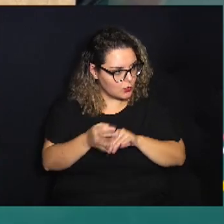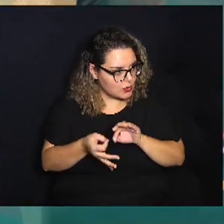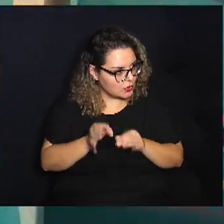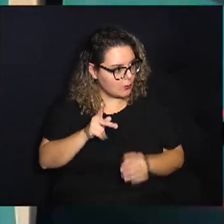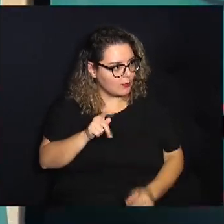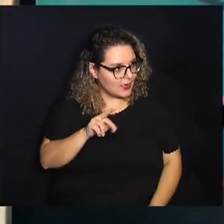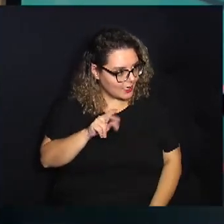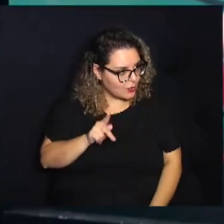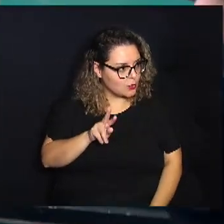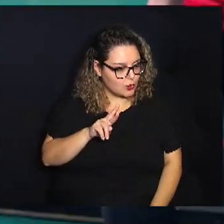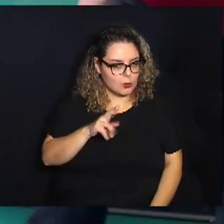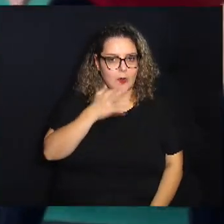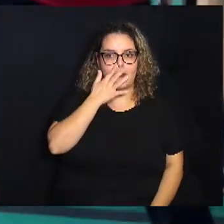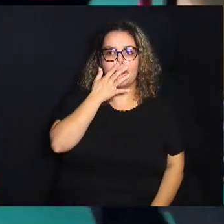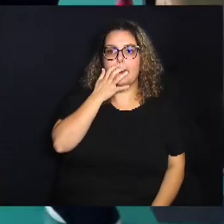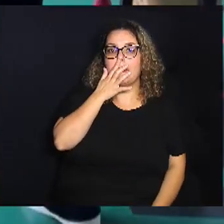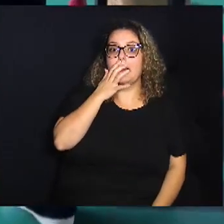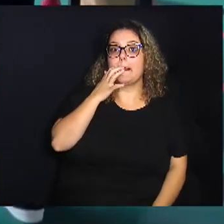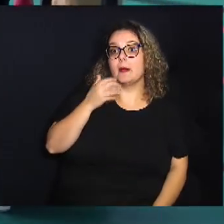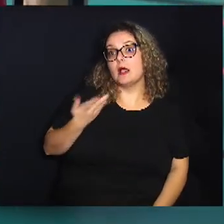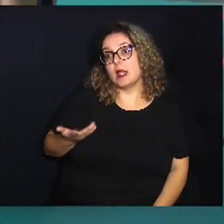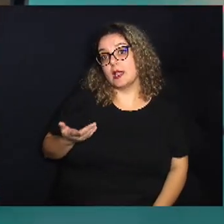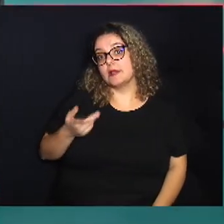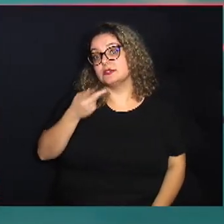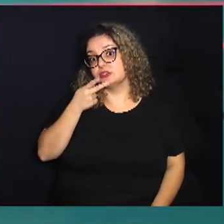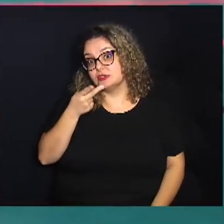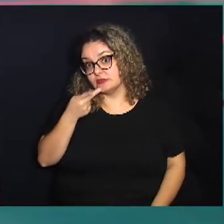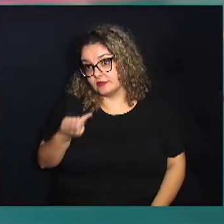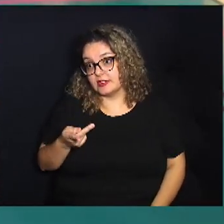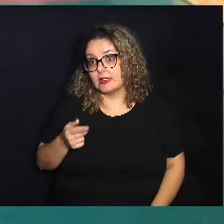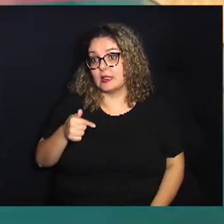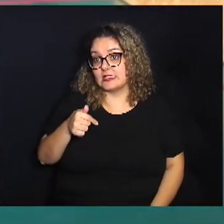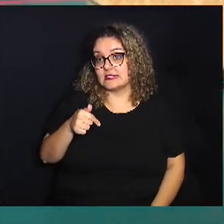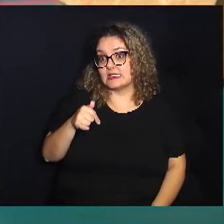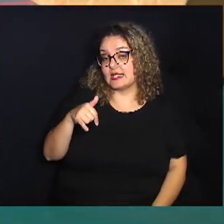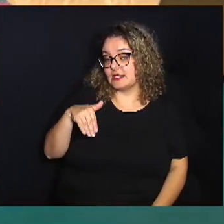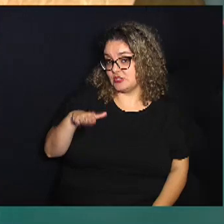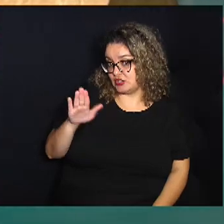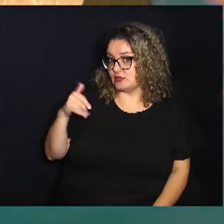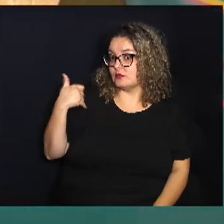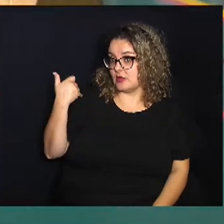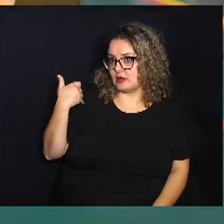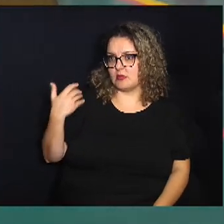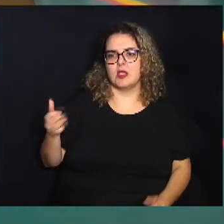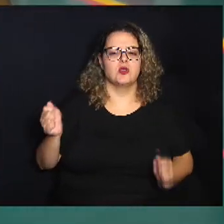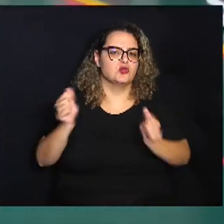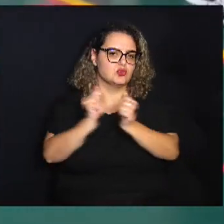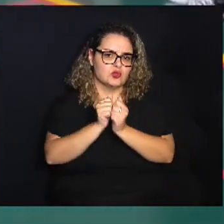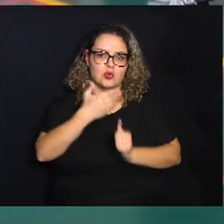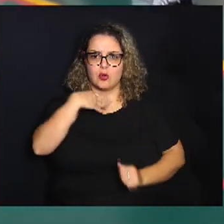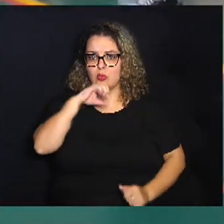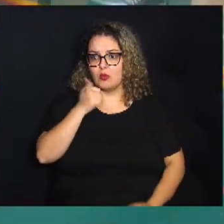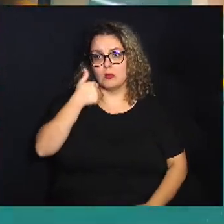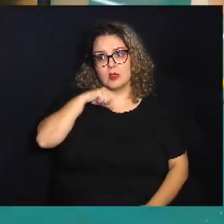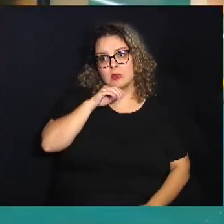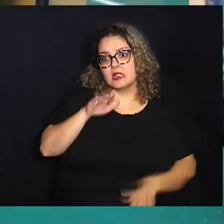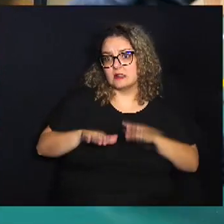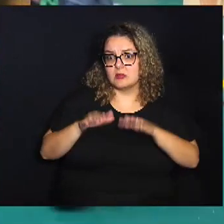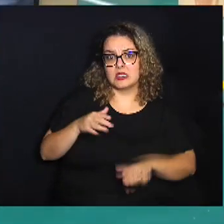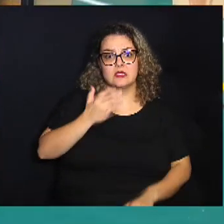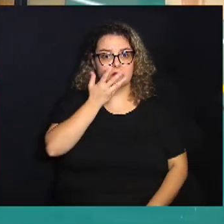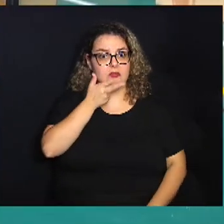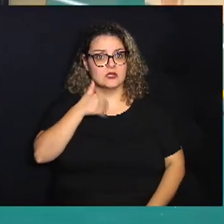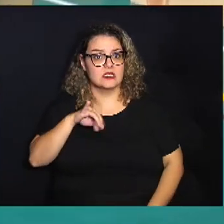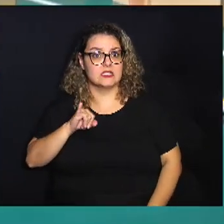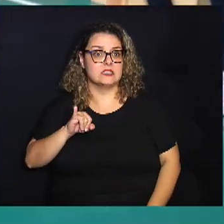parkour? A gente recomenda que seja para maiores de 7 anos. Mais acompanhado dos pais, a depender da criança,